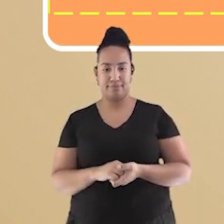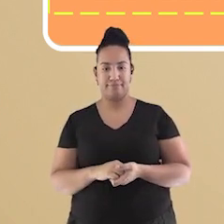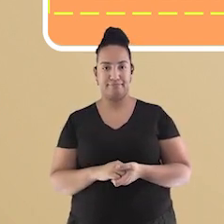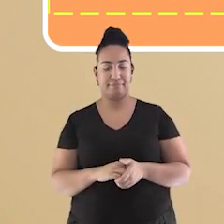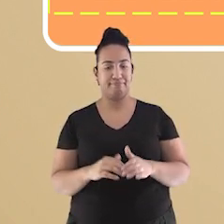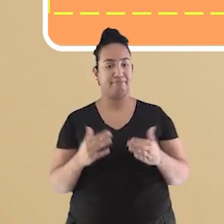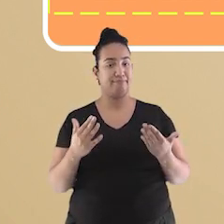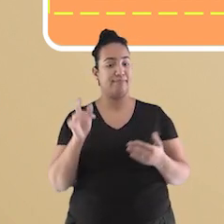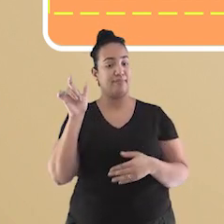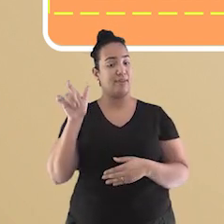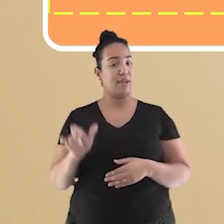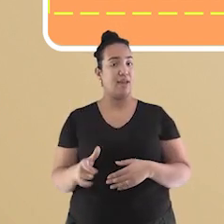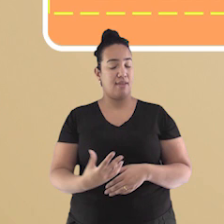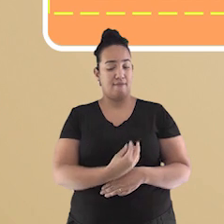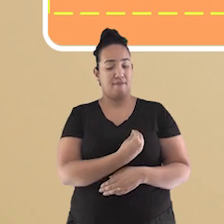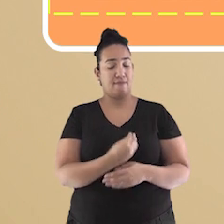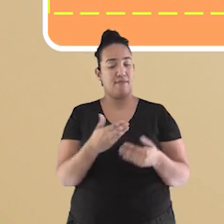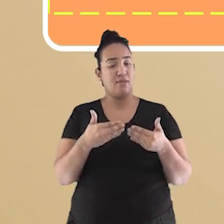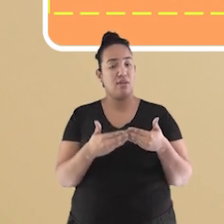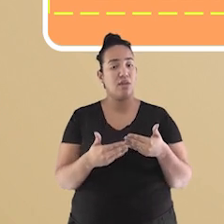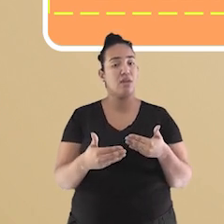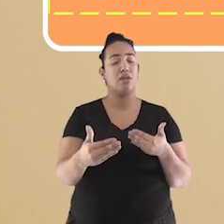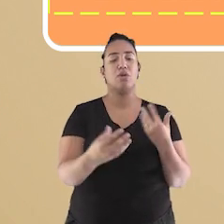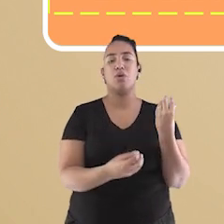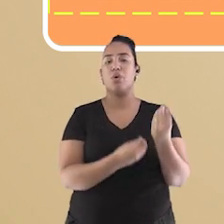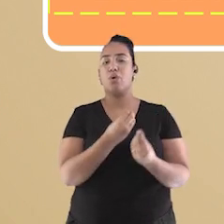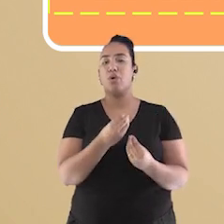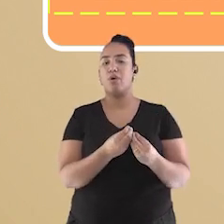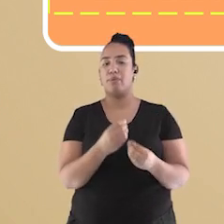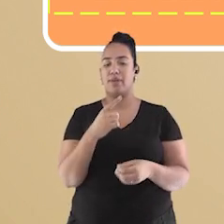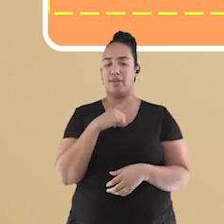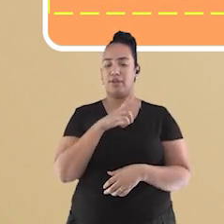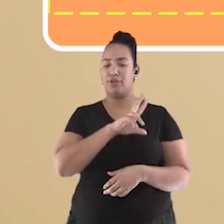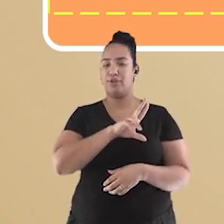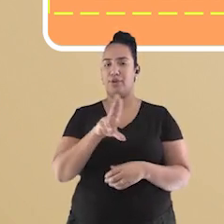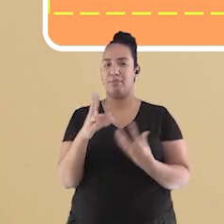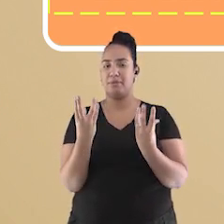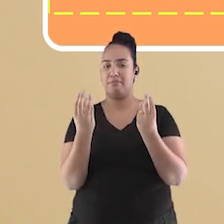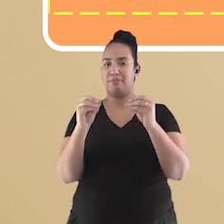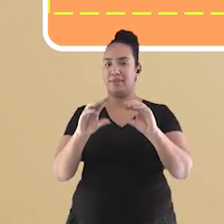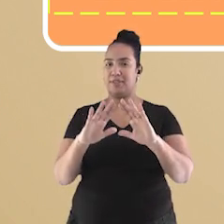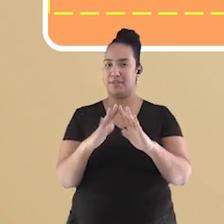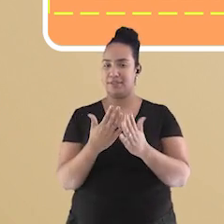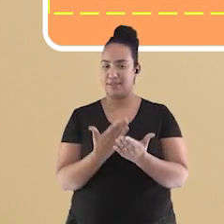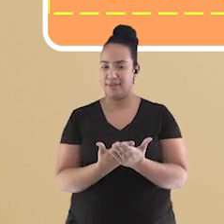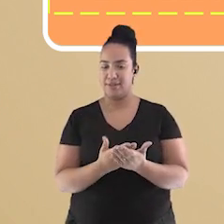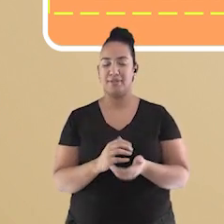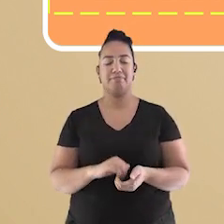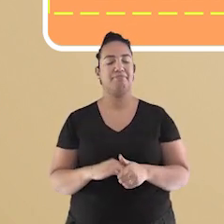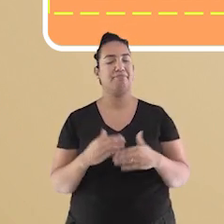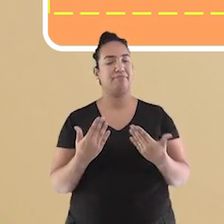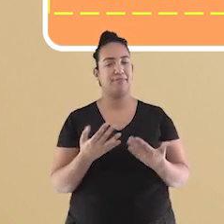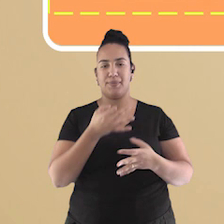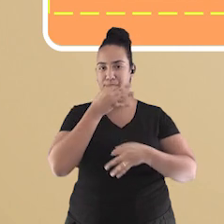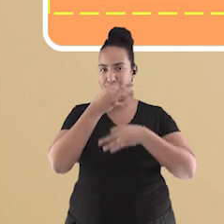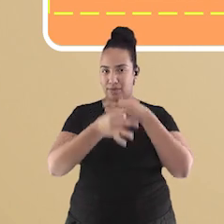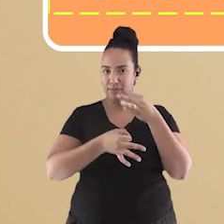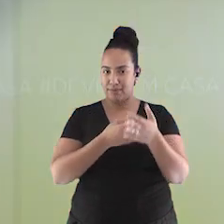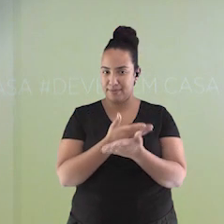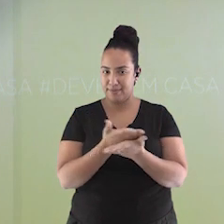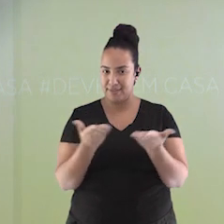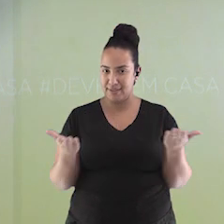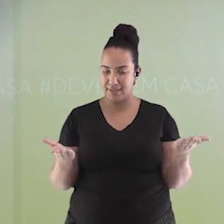que ela fez durante a vida para ter uma escola com o nome dela? Essa é a nossa sugestão para você.